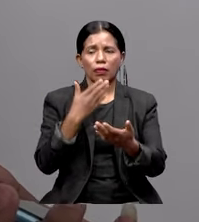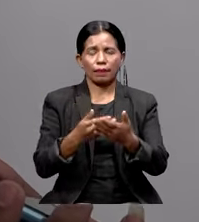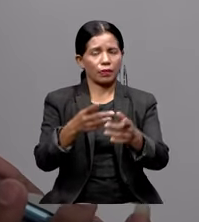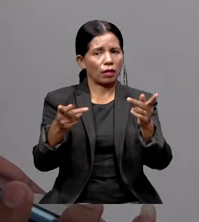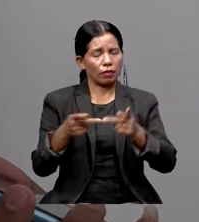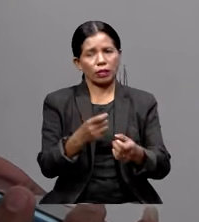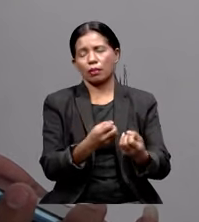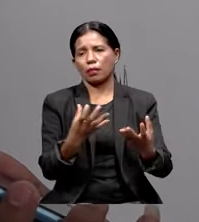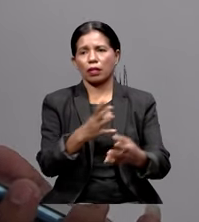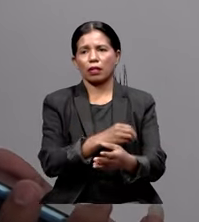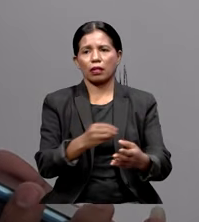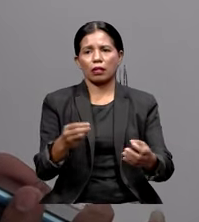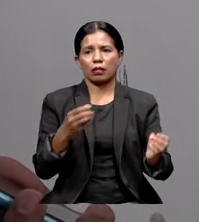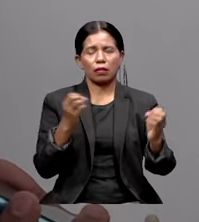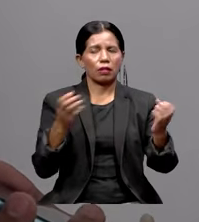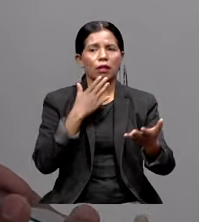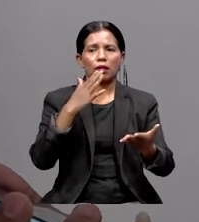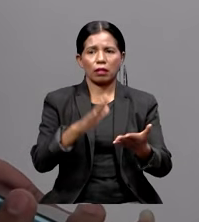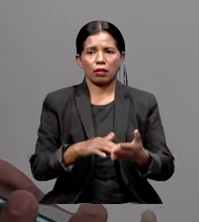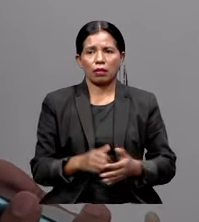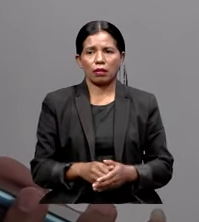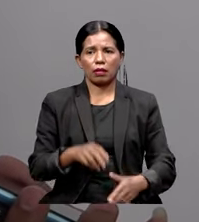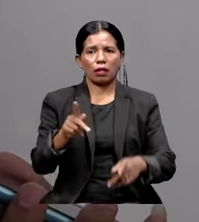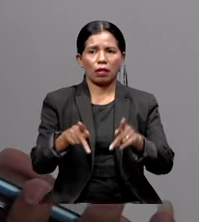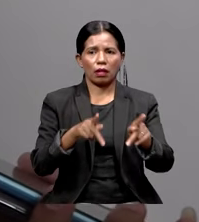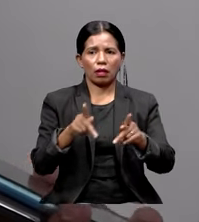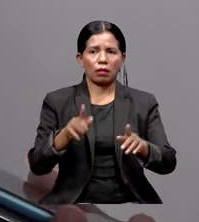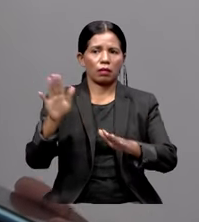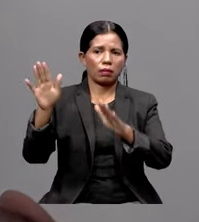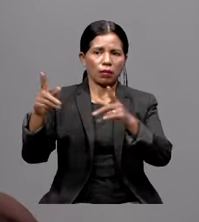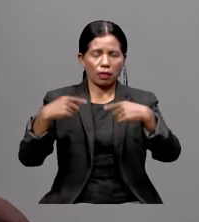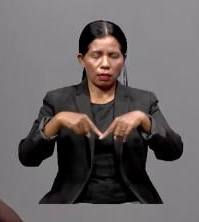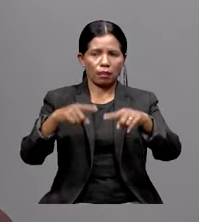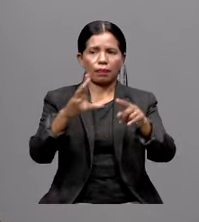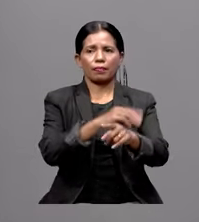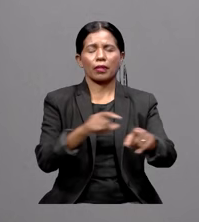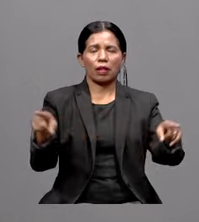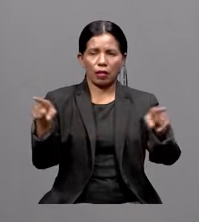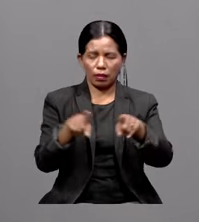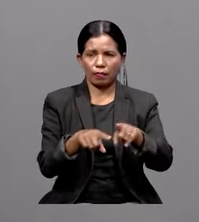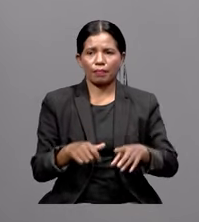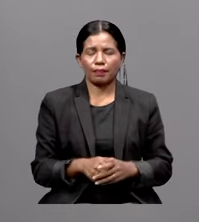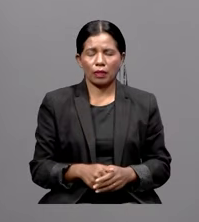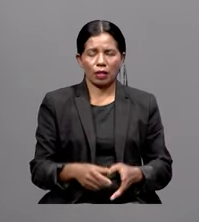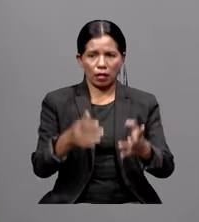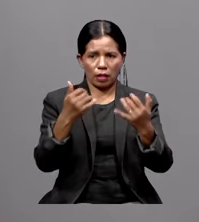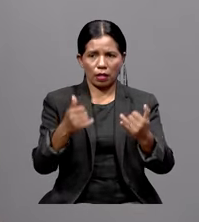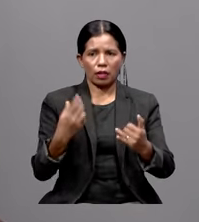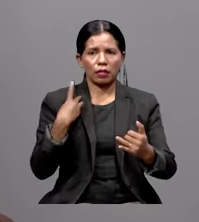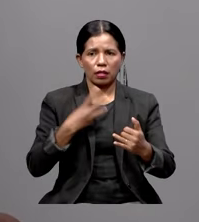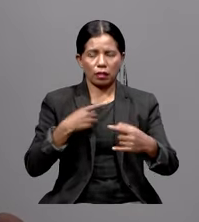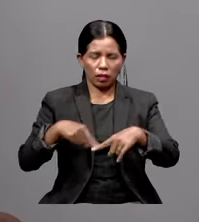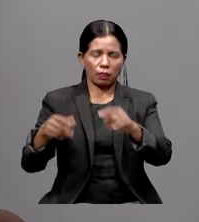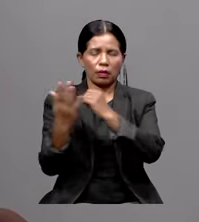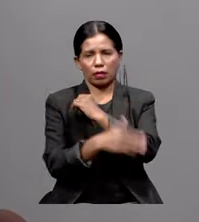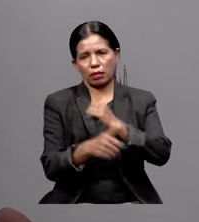bara gratuito ne qualidade la dia então é uma fo gile opção ba fal suast anesamos ita agora dau tem que valio também